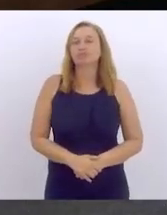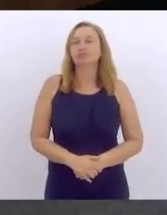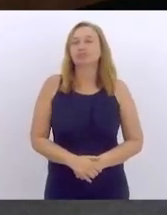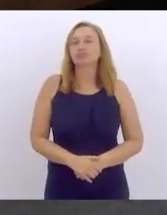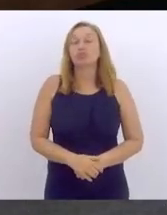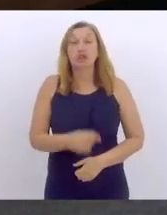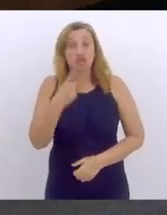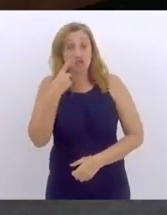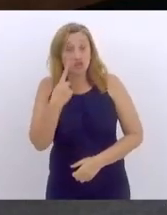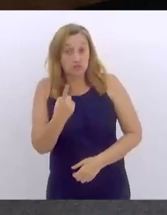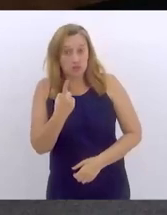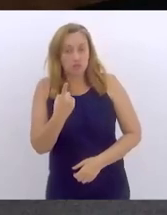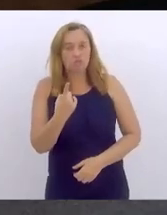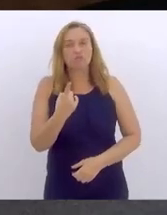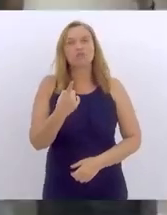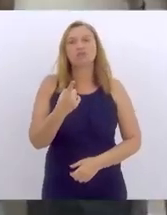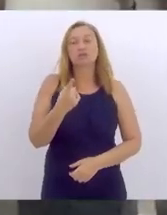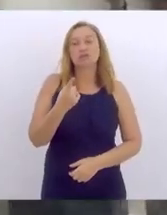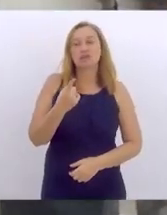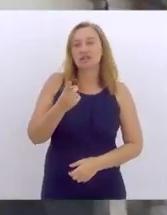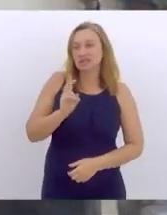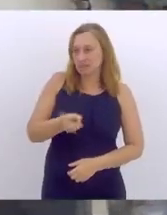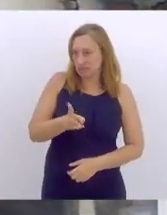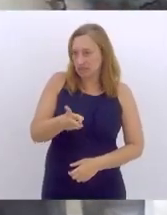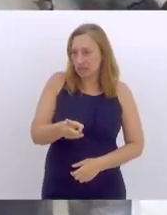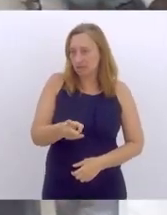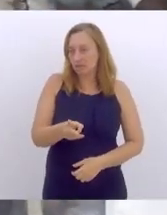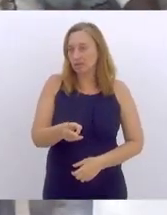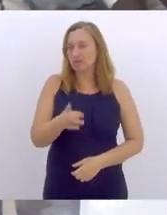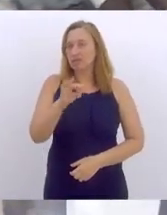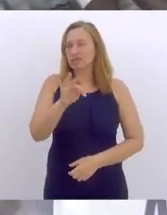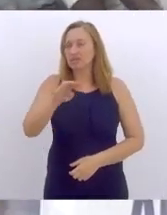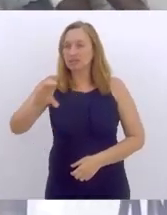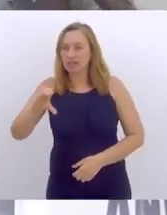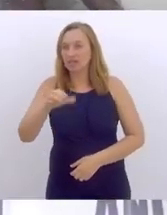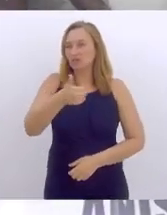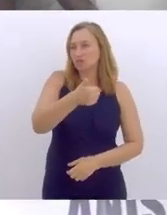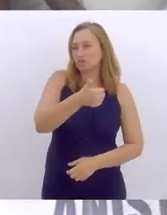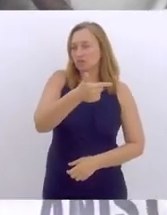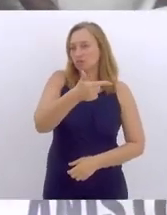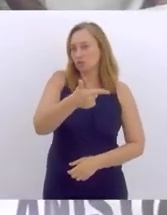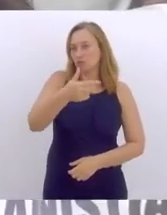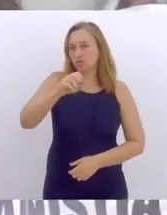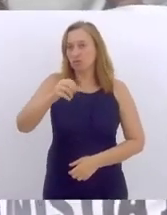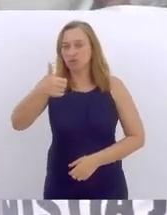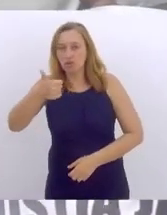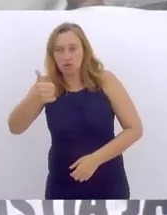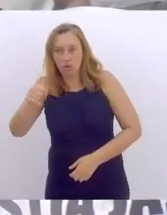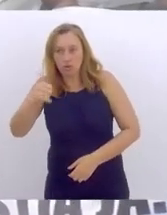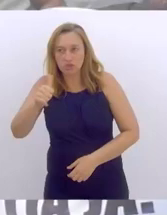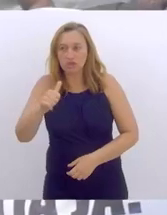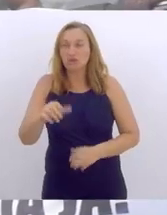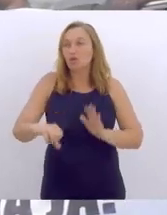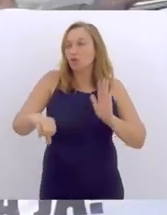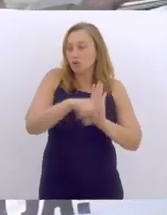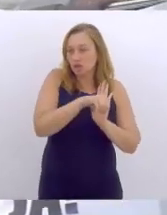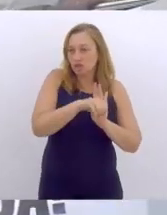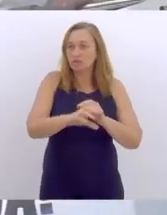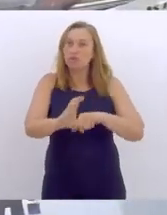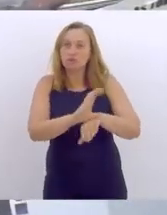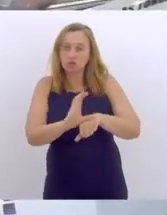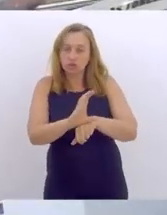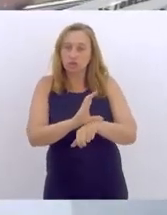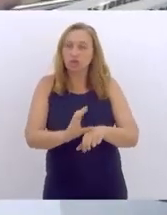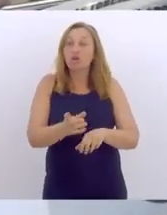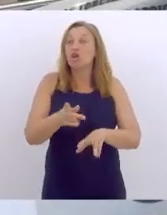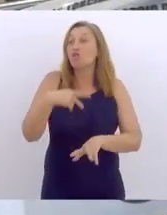gente viu e vê a partir desse TAC de 2011, foi um verdadeiro crime constitucional.